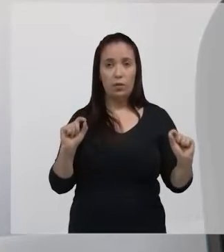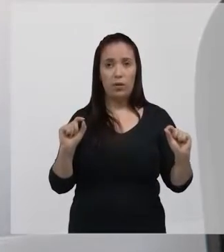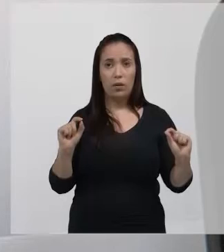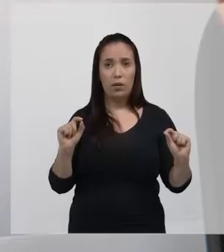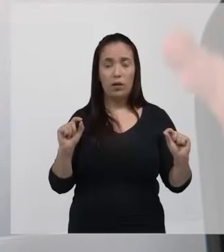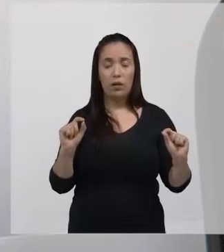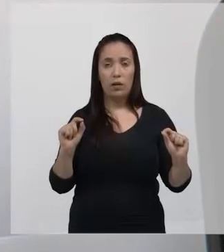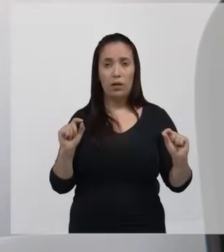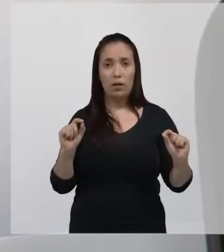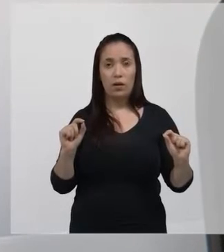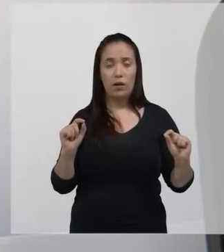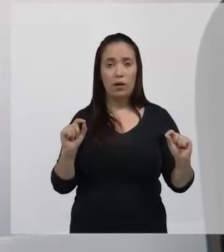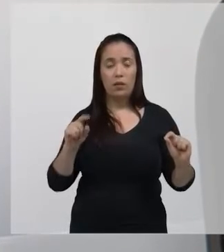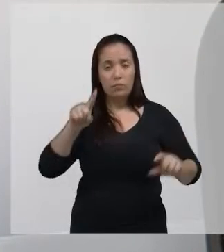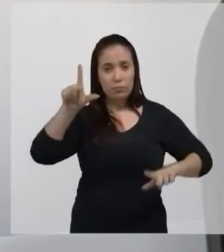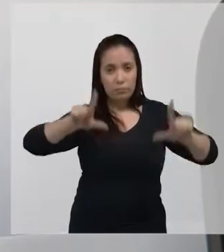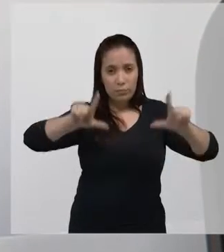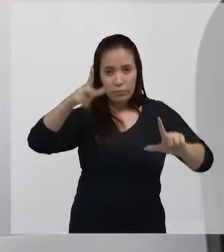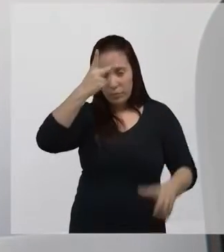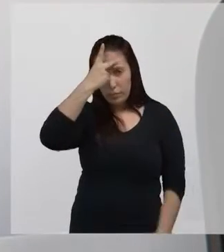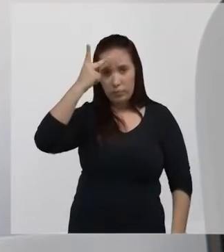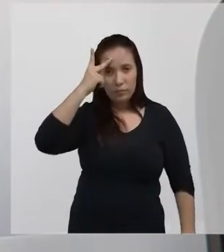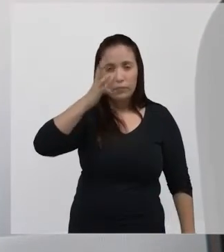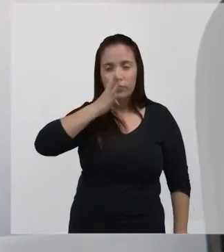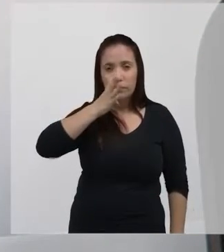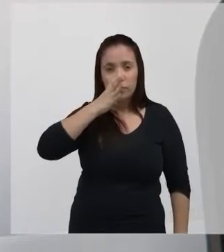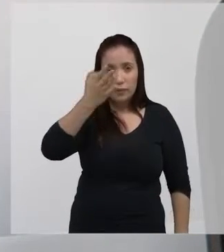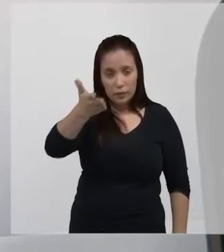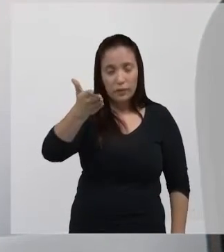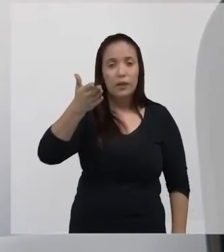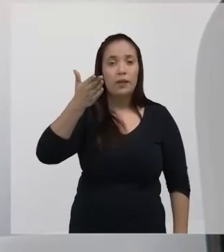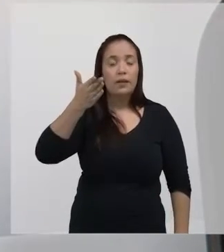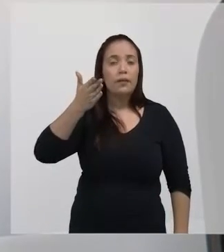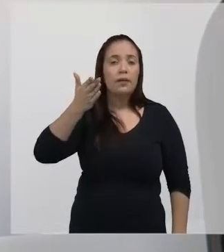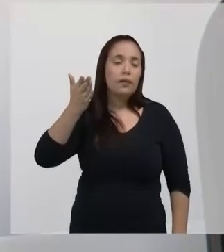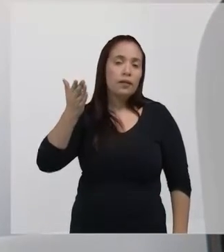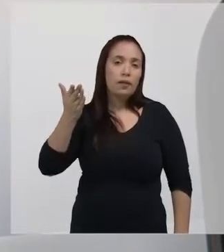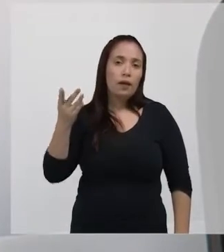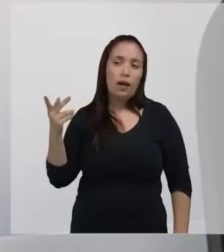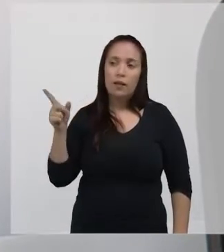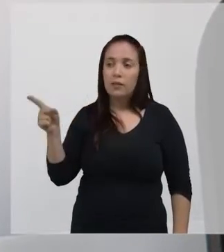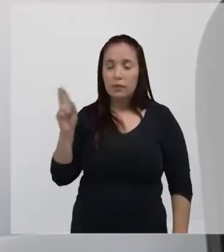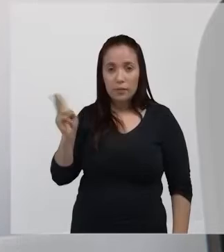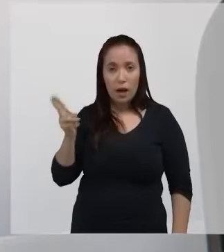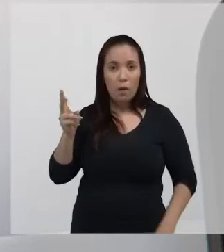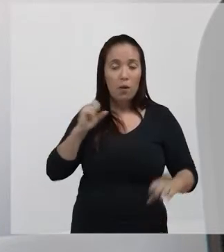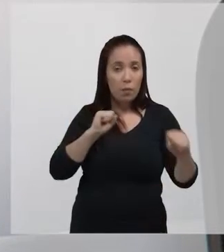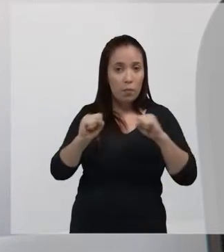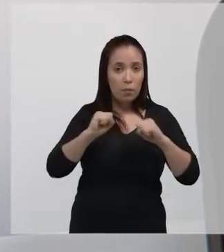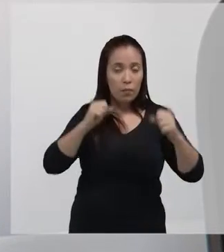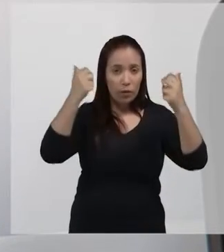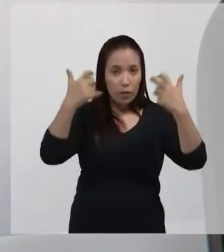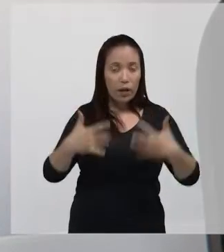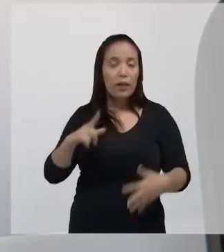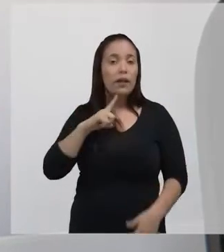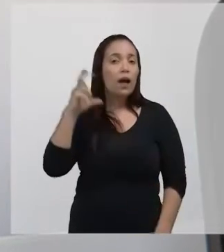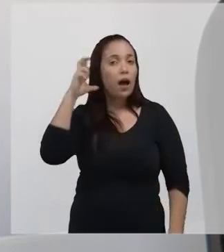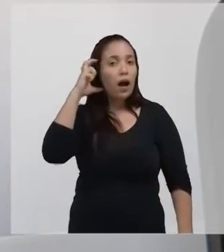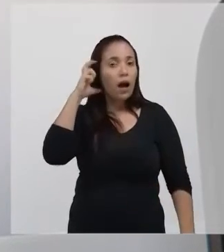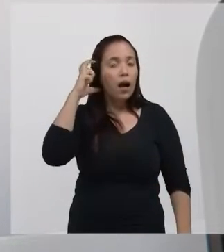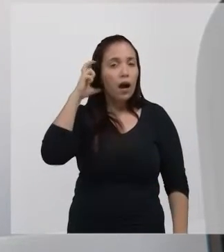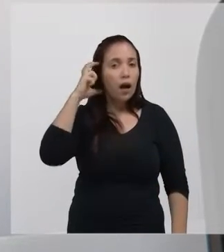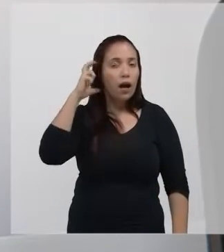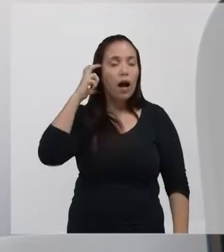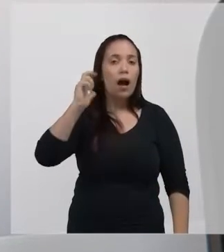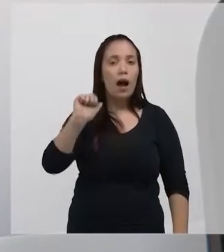e aqui o telespectador da televisão também quiser acompanhar sempre esses comentários do Carlos Frederico, na M